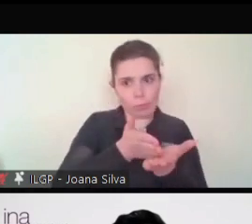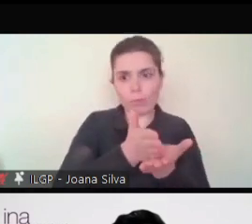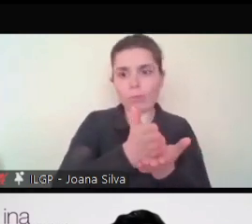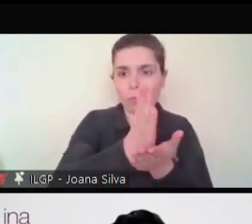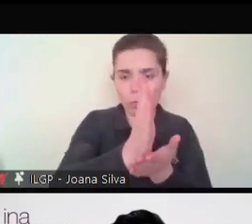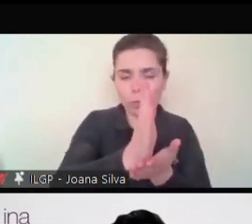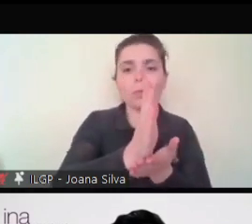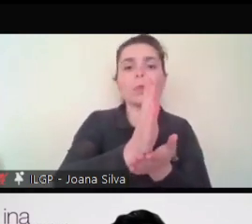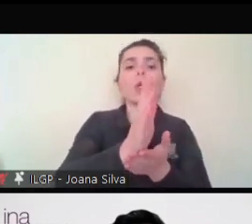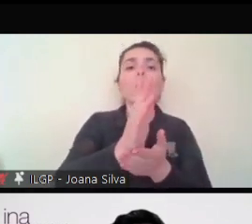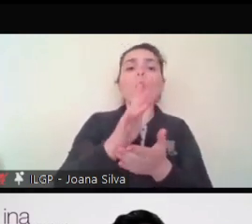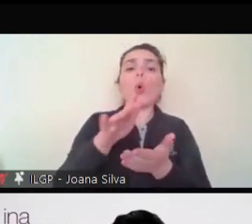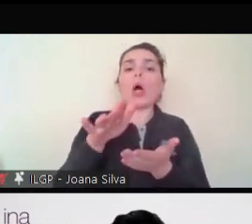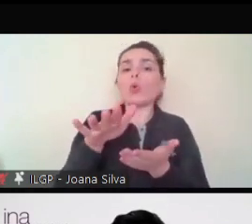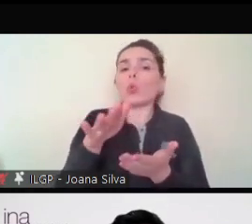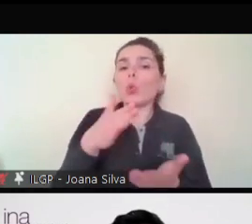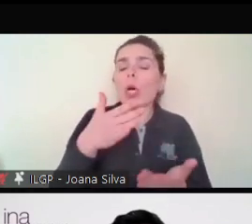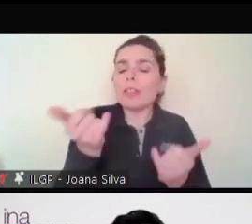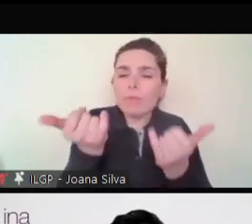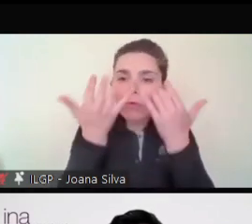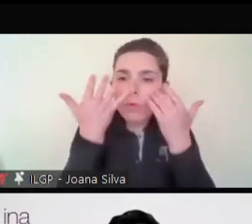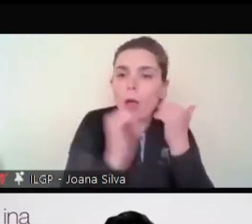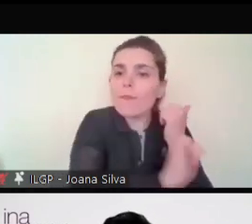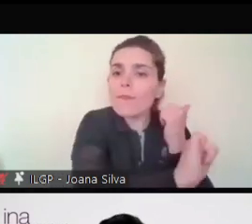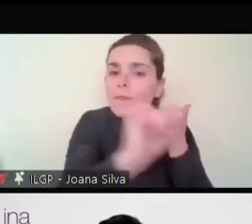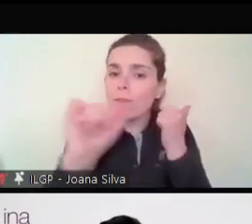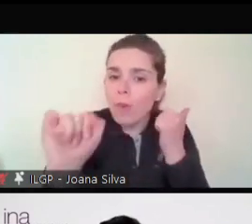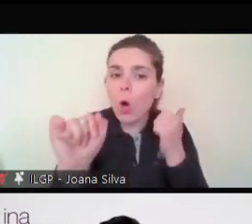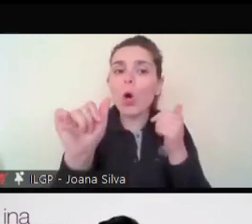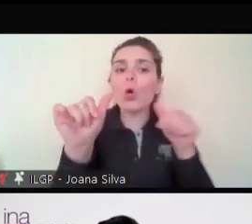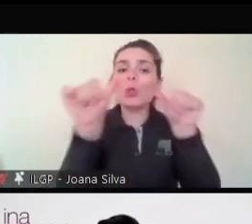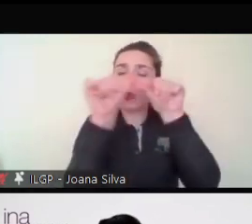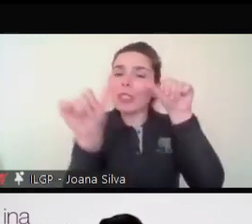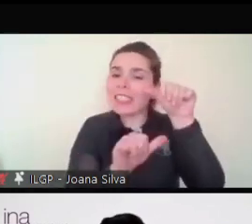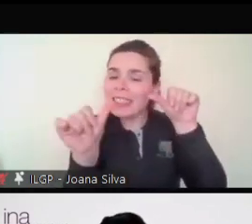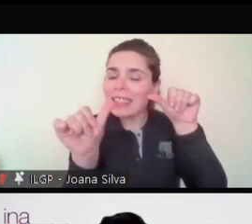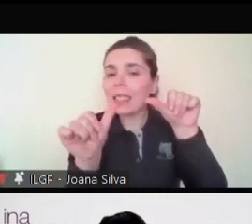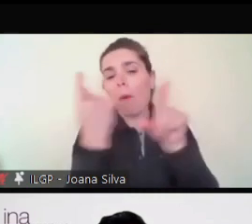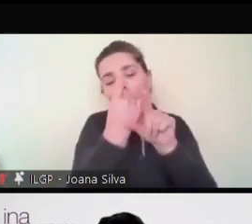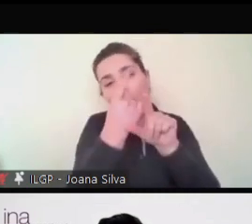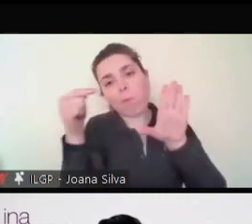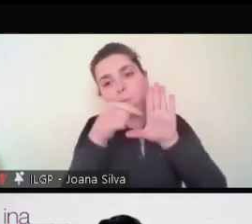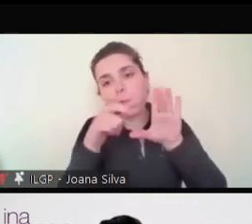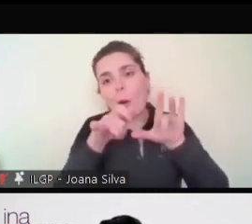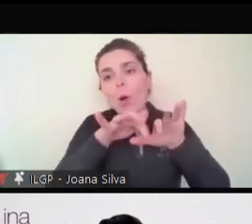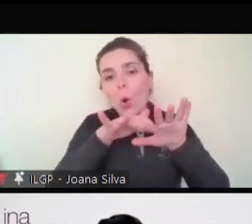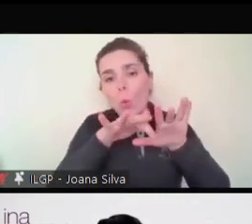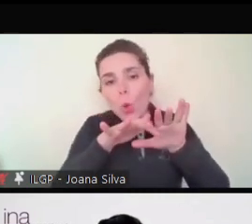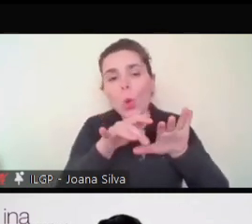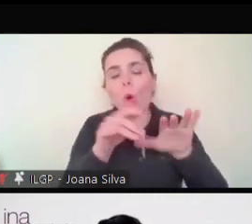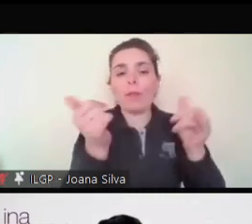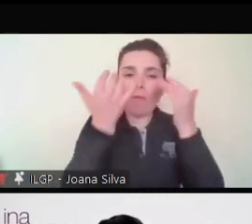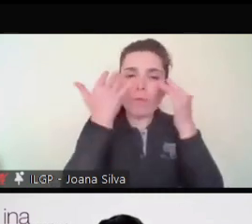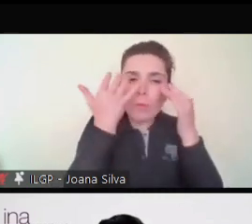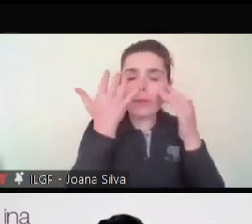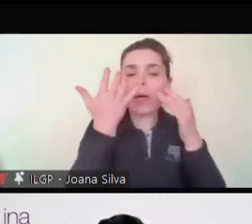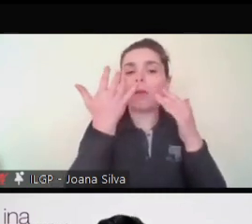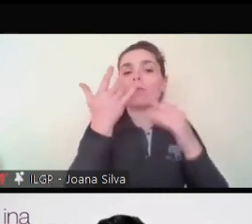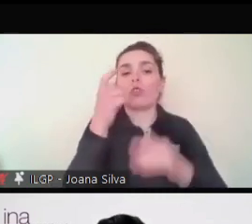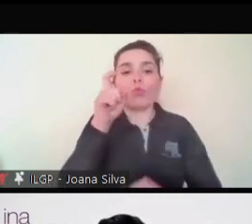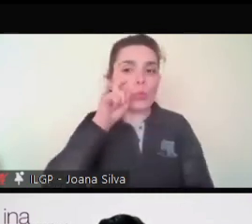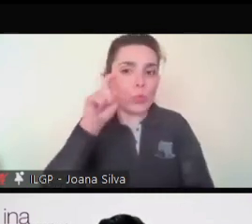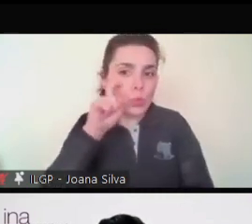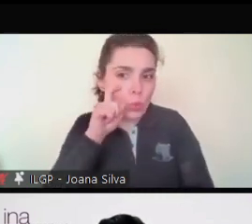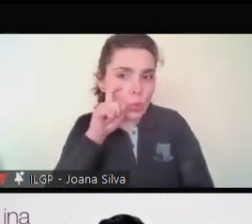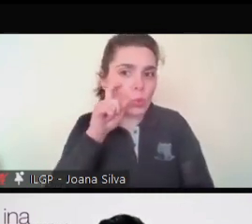pelos seus dados, zelando bem pelos seus sistemas de informação e que sigamos capazes, aqui sim, de convergir mais